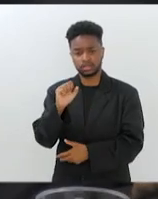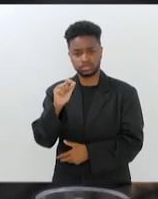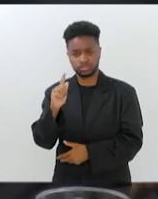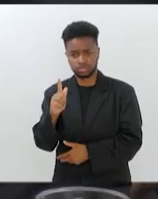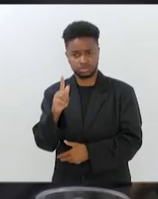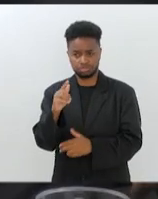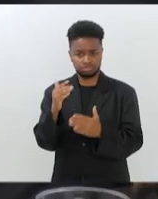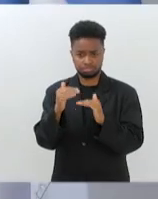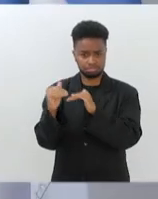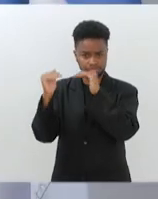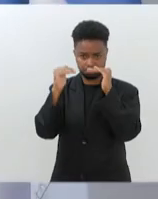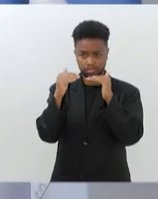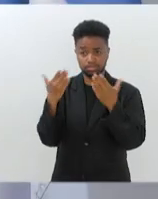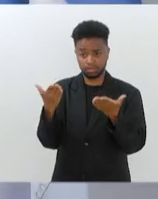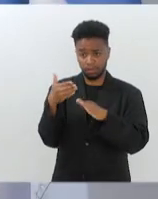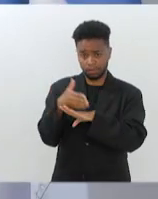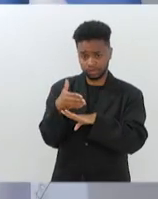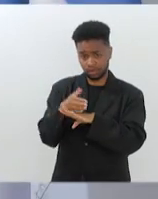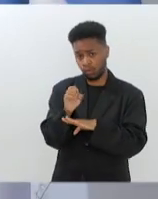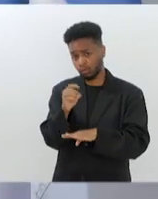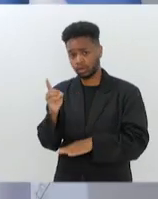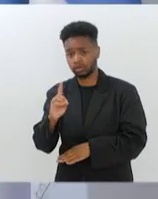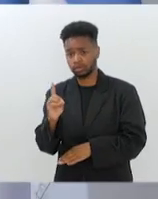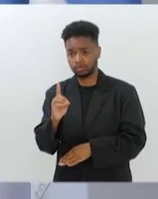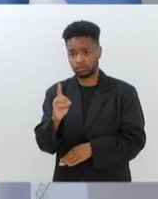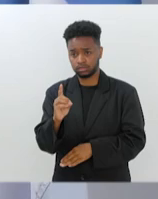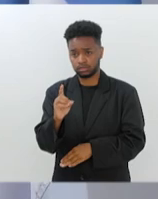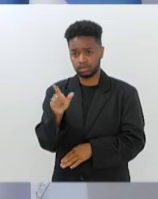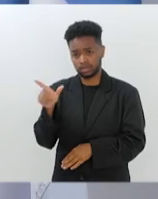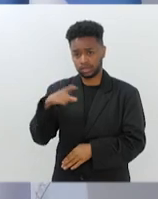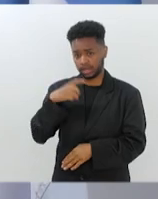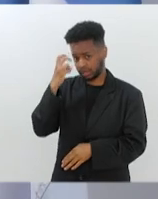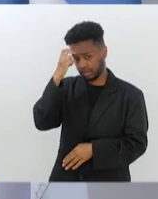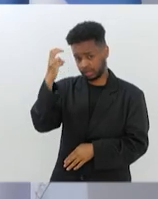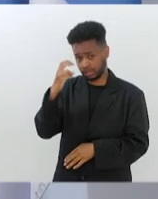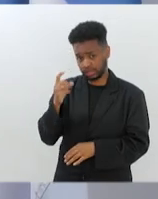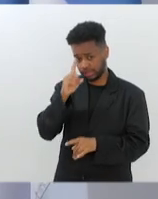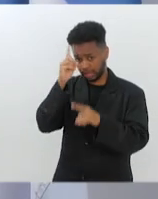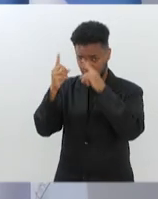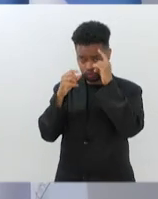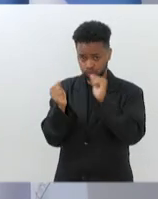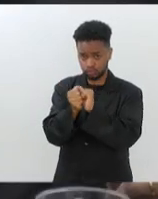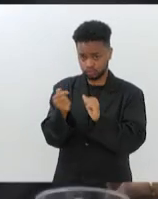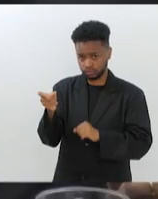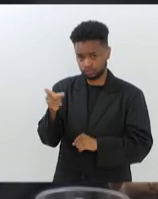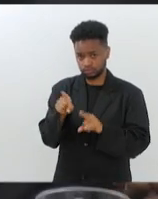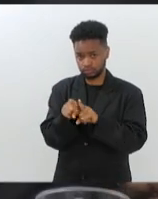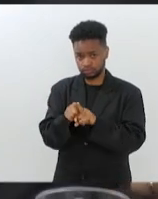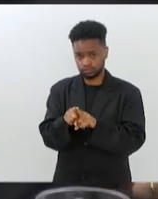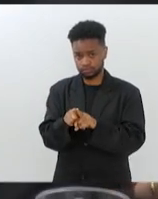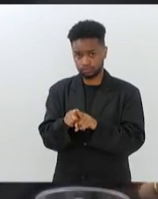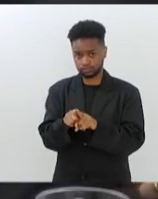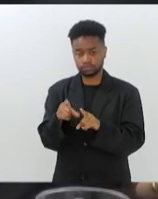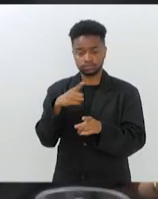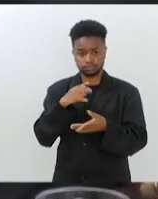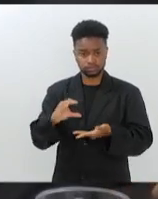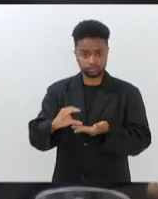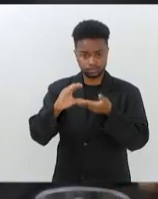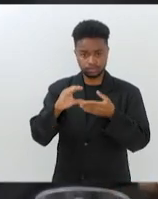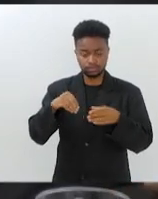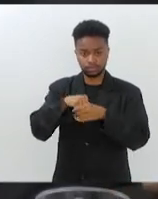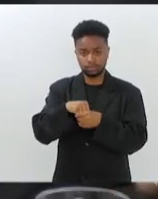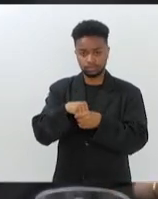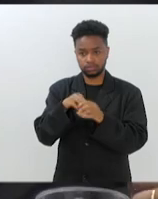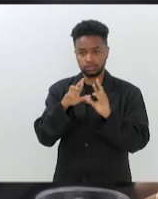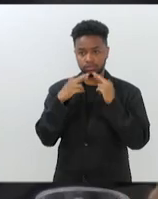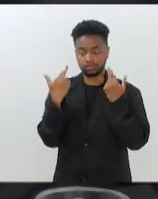superintendente então ele participa então parte dele essa genialidade parte dele também né não é tudo feito em colegiado dentro da reunião de